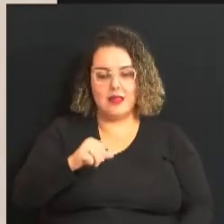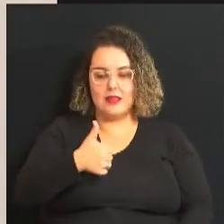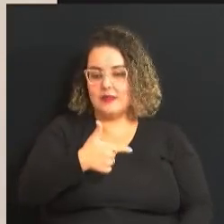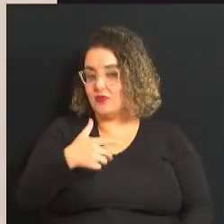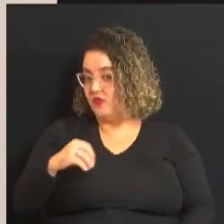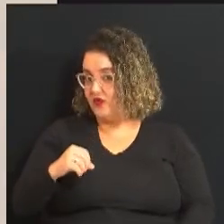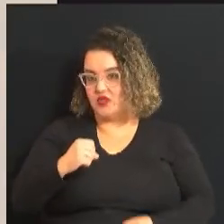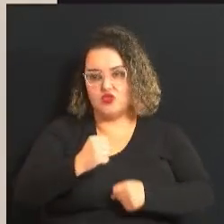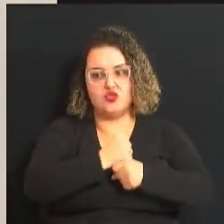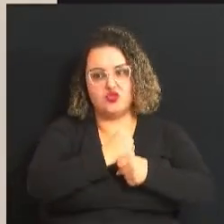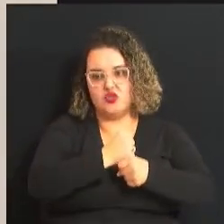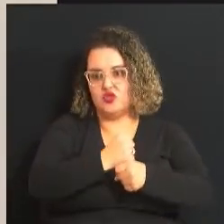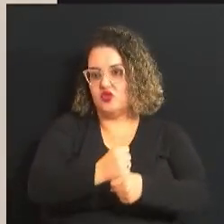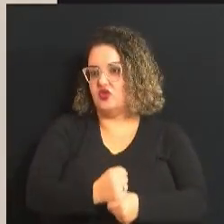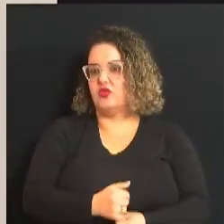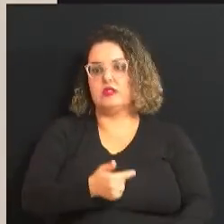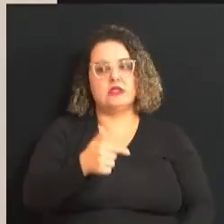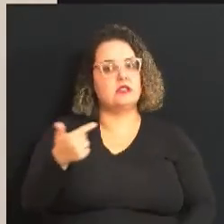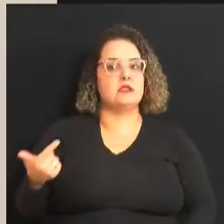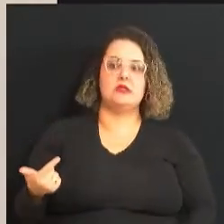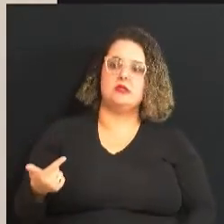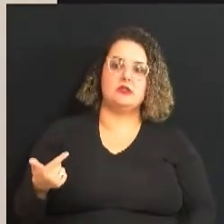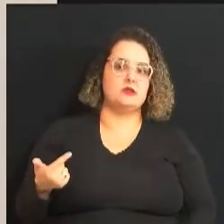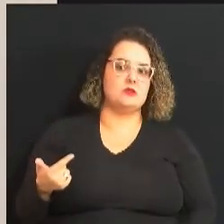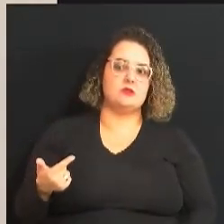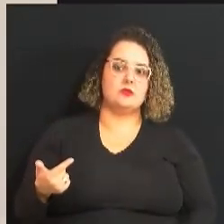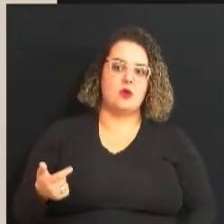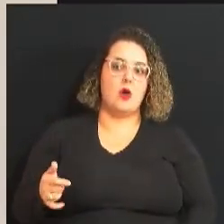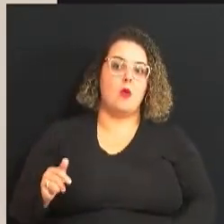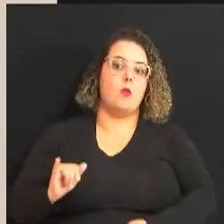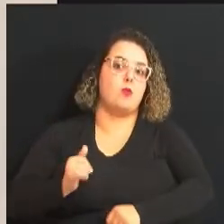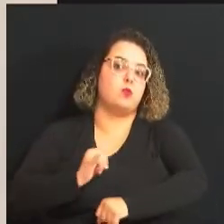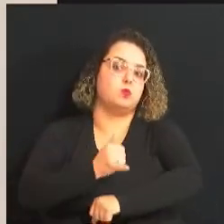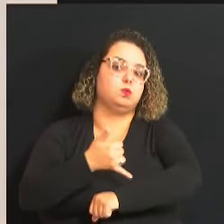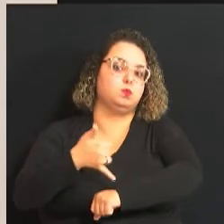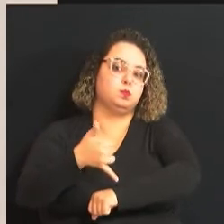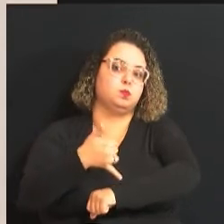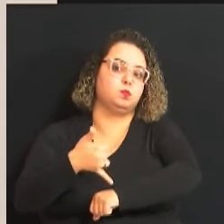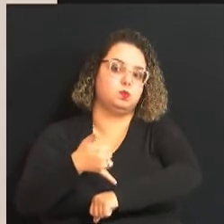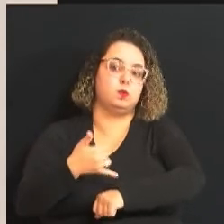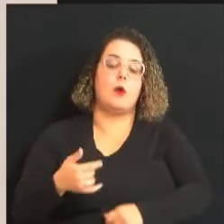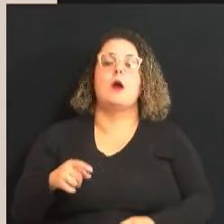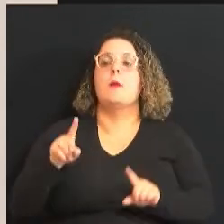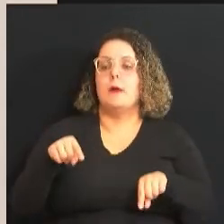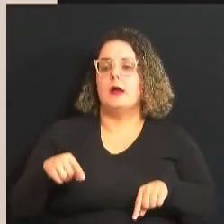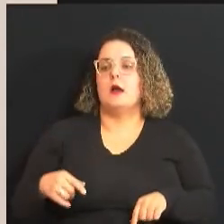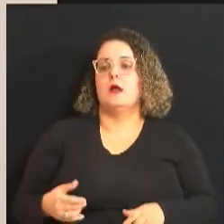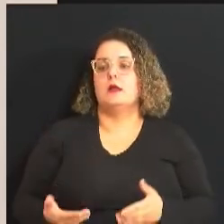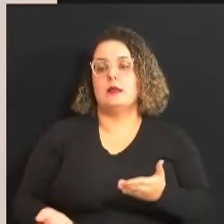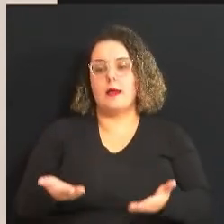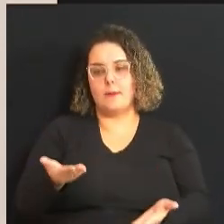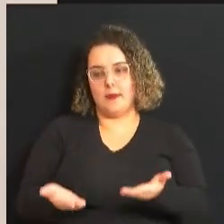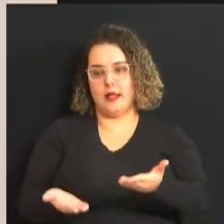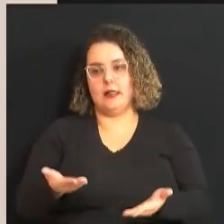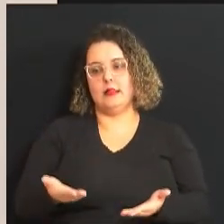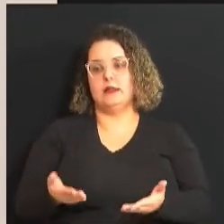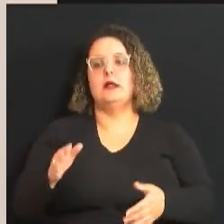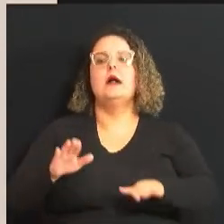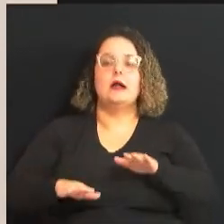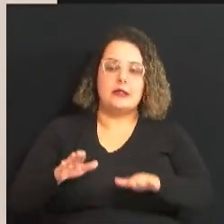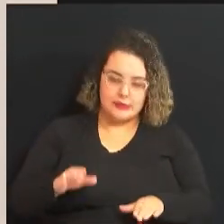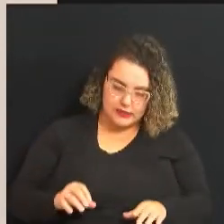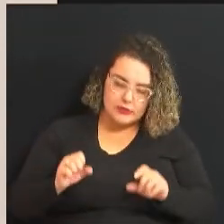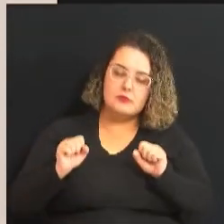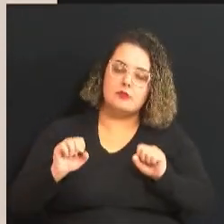e não existe essa associação com o ganho de gordura. Mas de peso na balança, às vezes pode